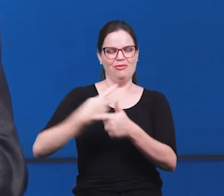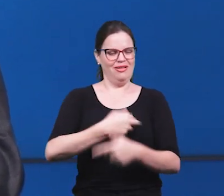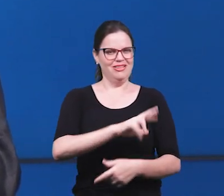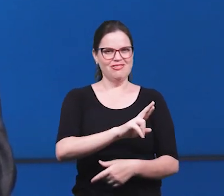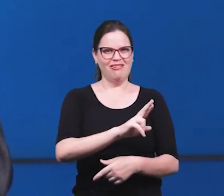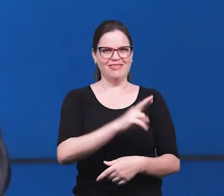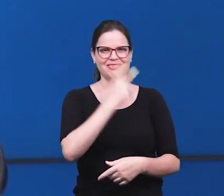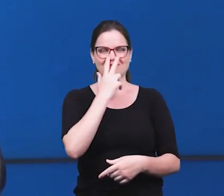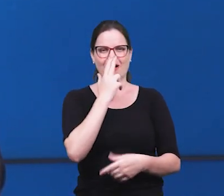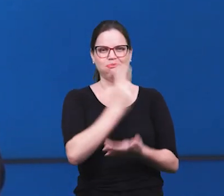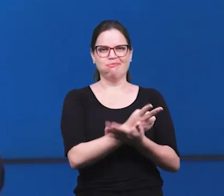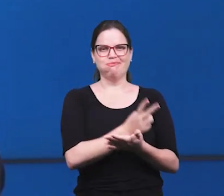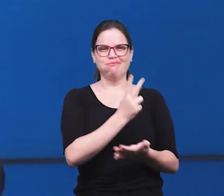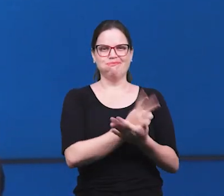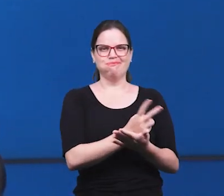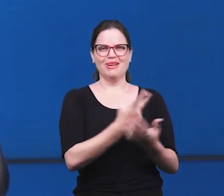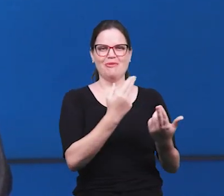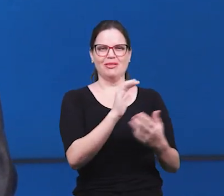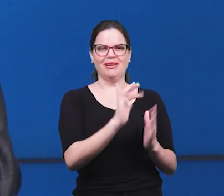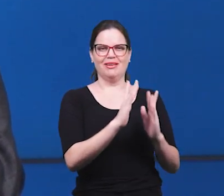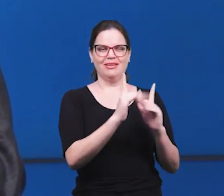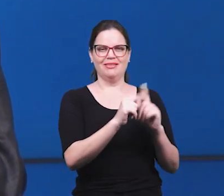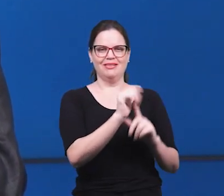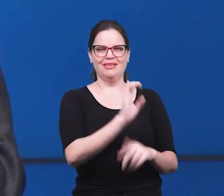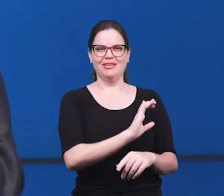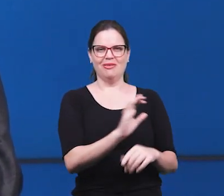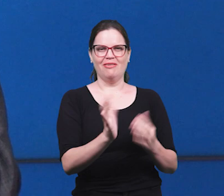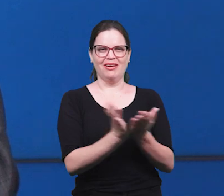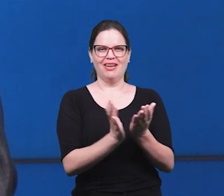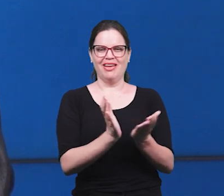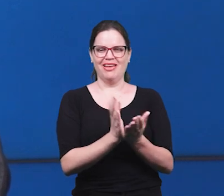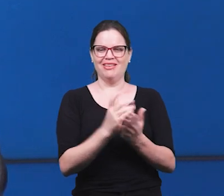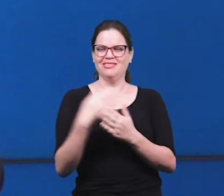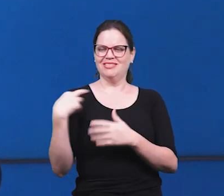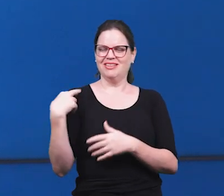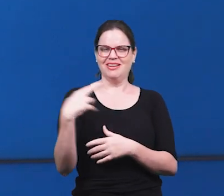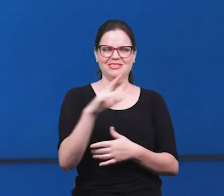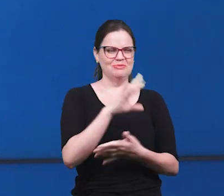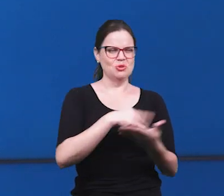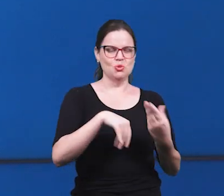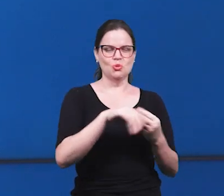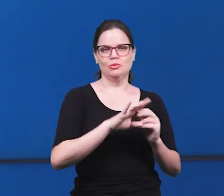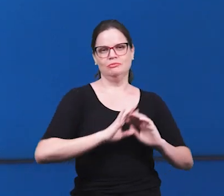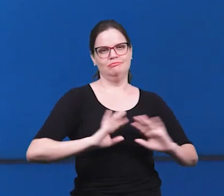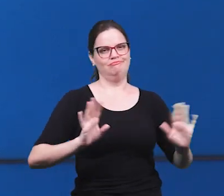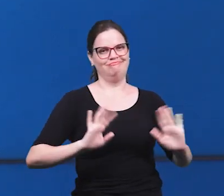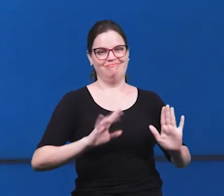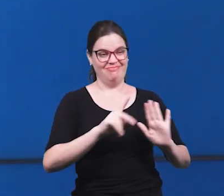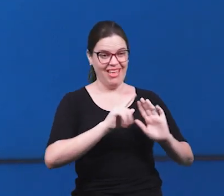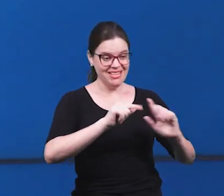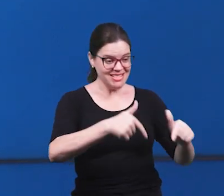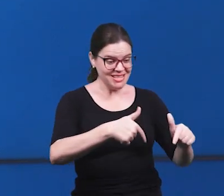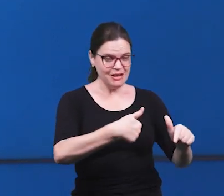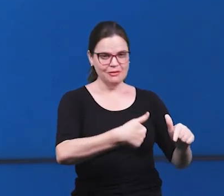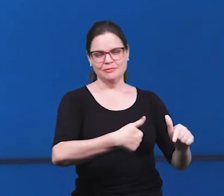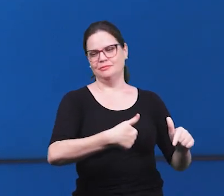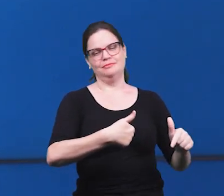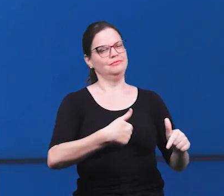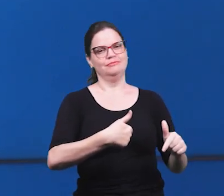religiosa, né, vamos dizer assim, a tradição evangélica, a tradição religiosa, essas obras são realmente